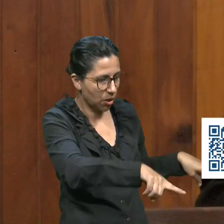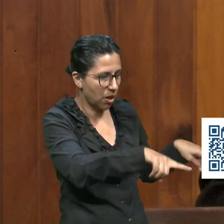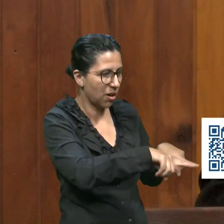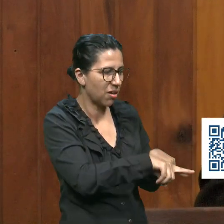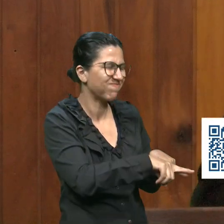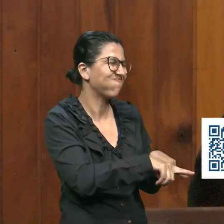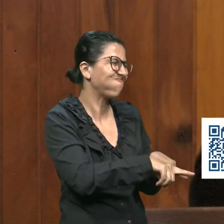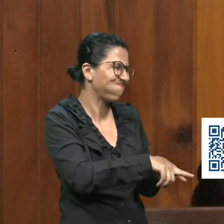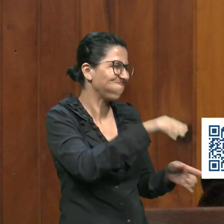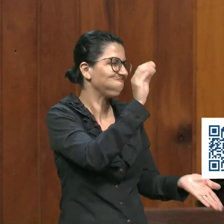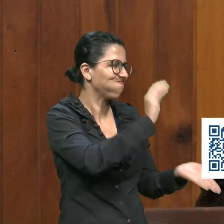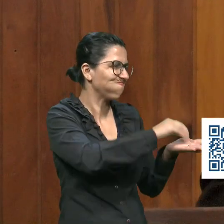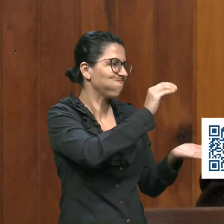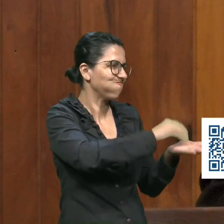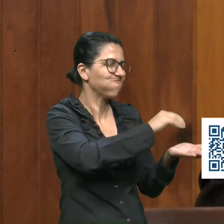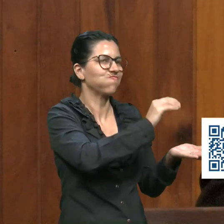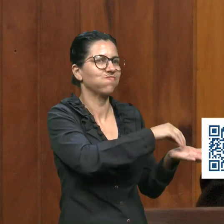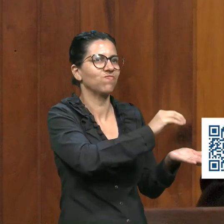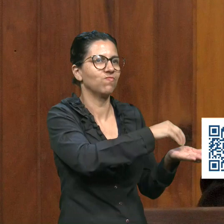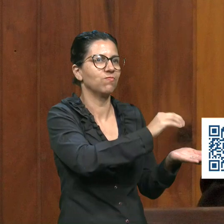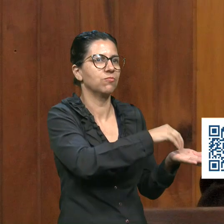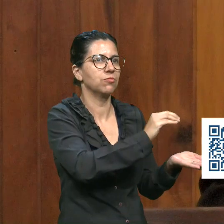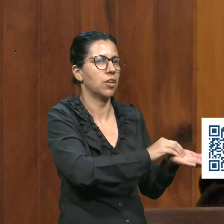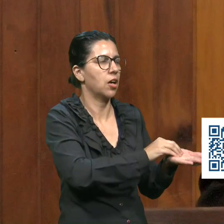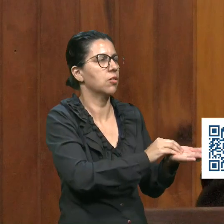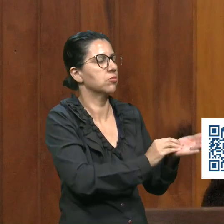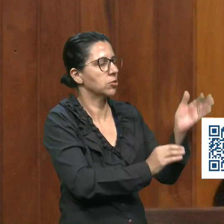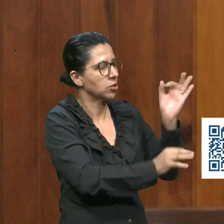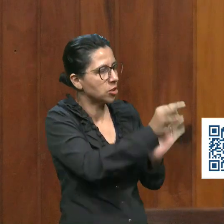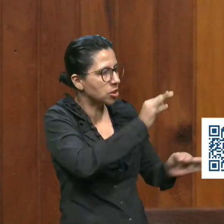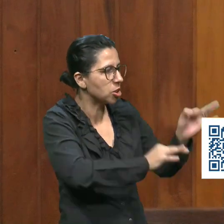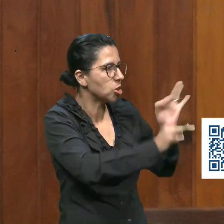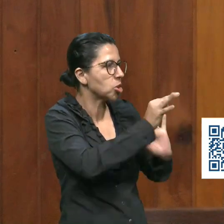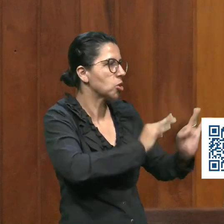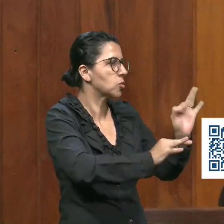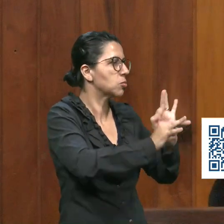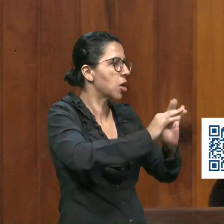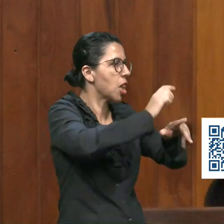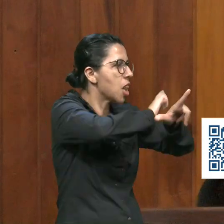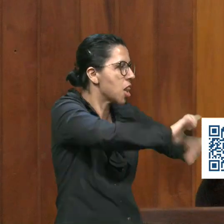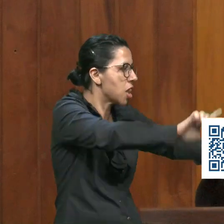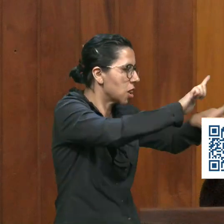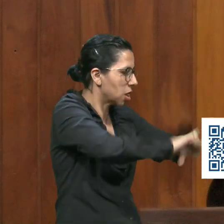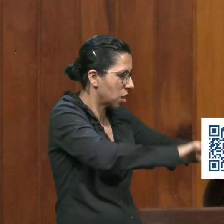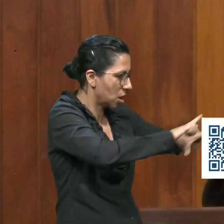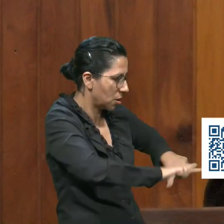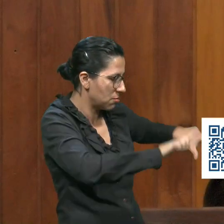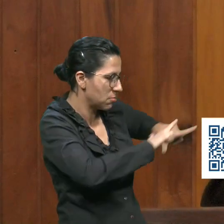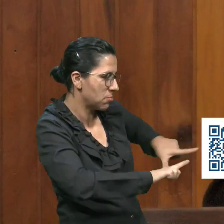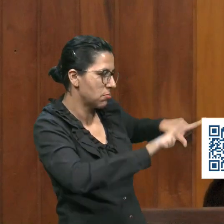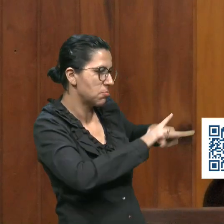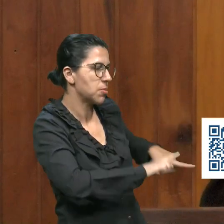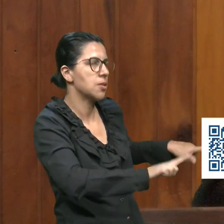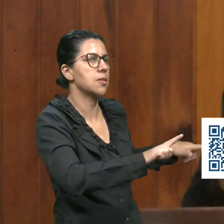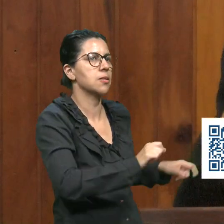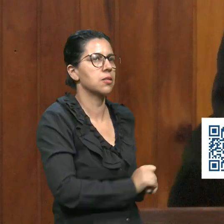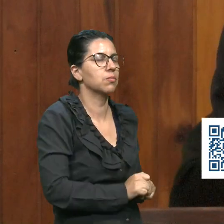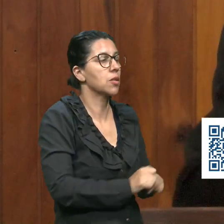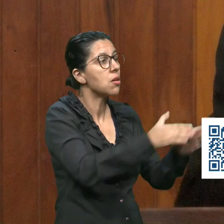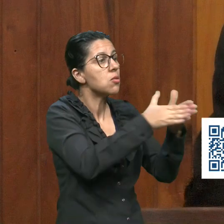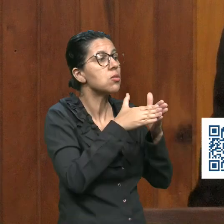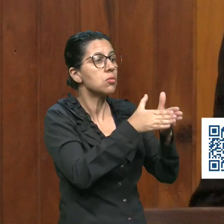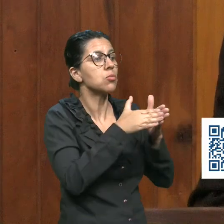carente, necessitando ali de uma reforma, também ali a limpeza da erosão João Ramalho. E eu venho pedir